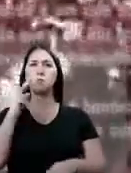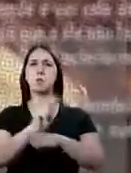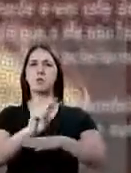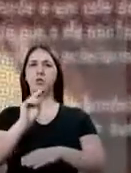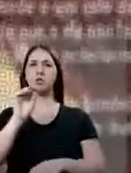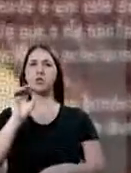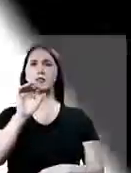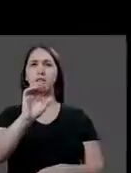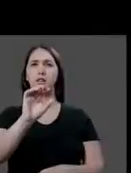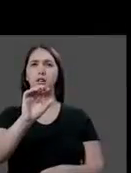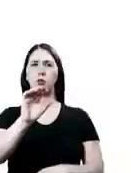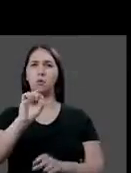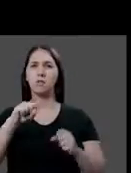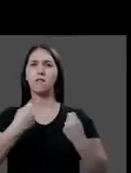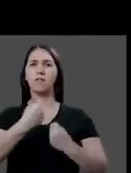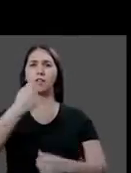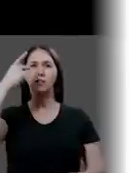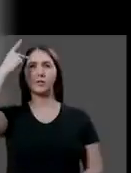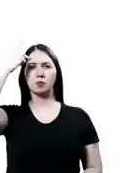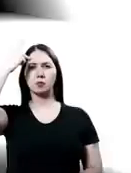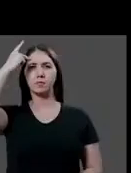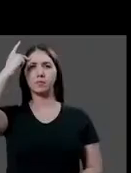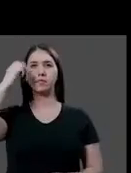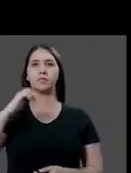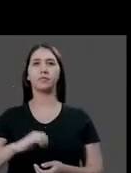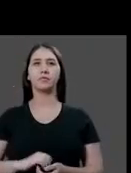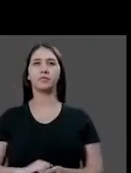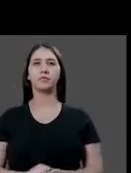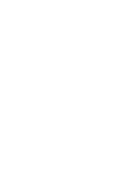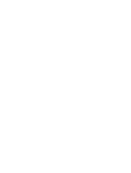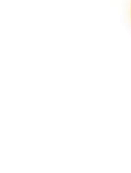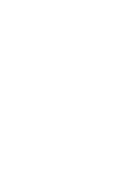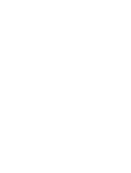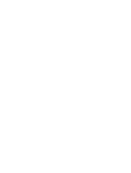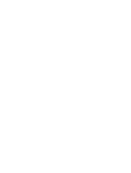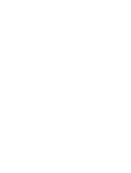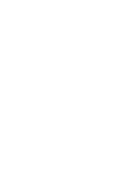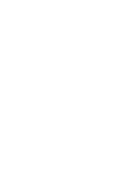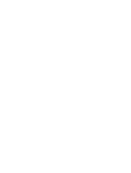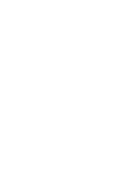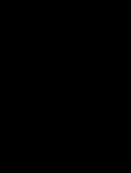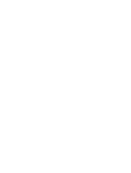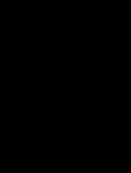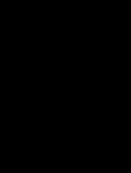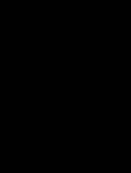PT. Vamos proteger o nosso estado. Defenda São Paulo. Vote João Dória